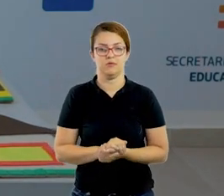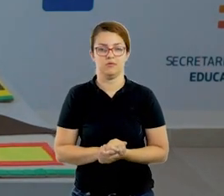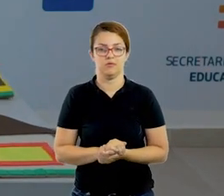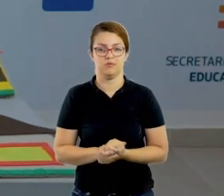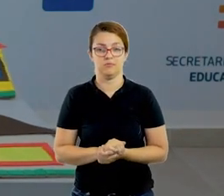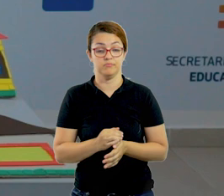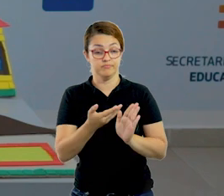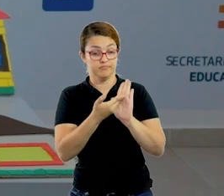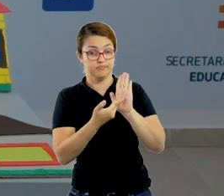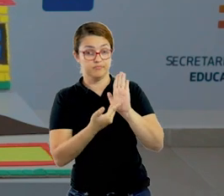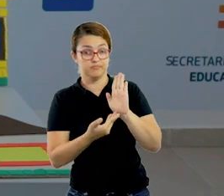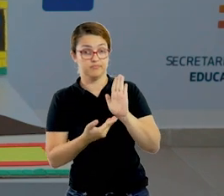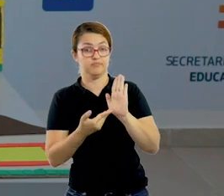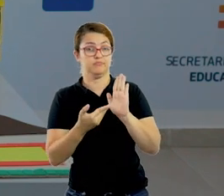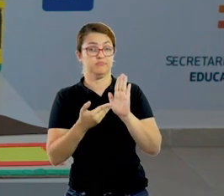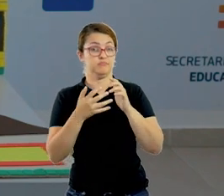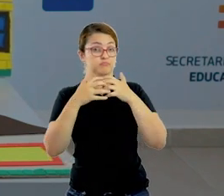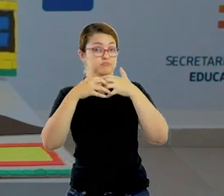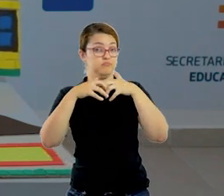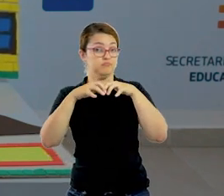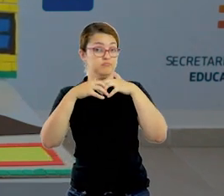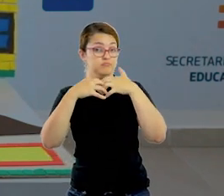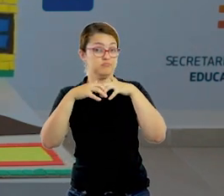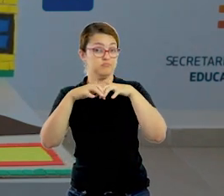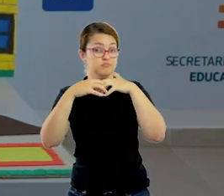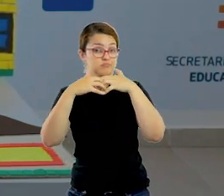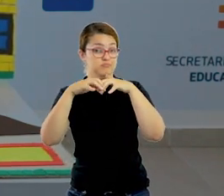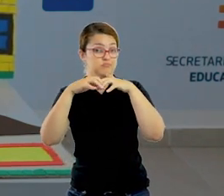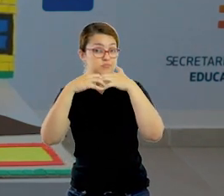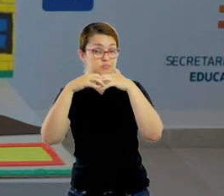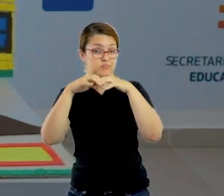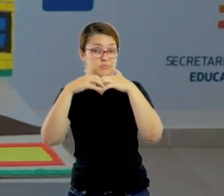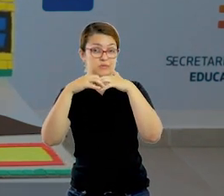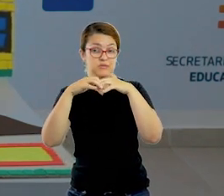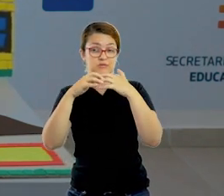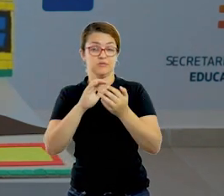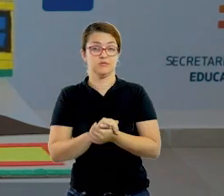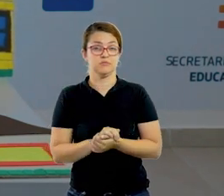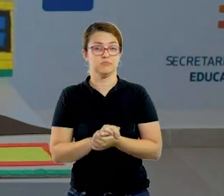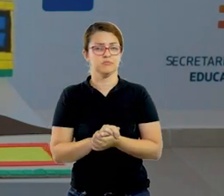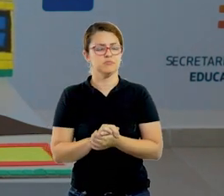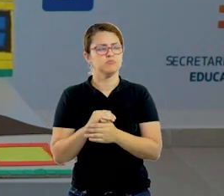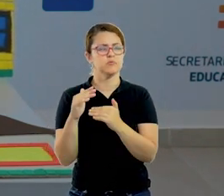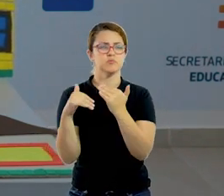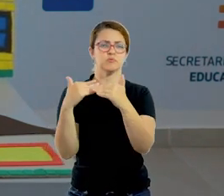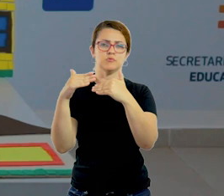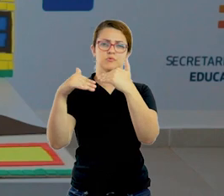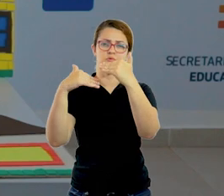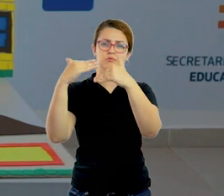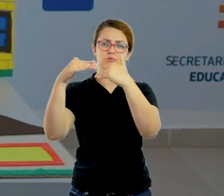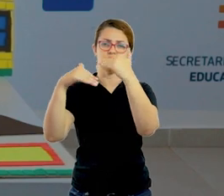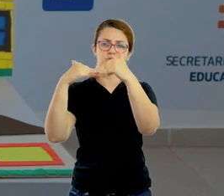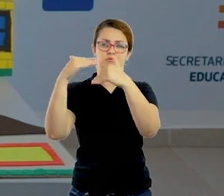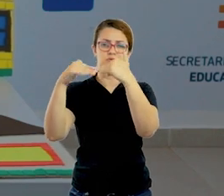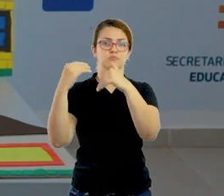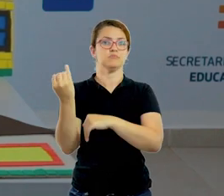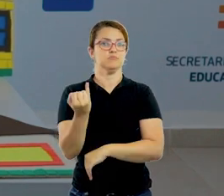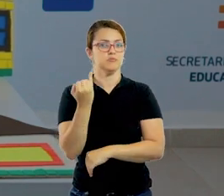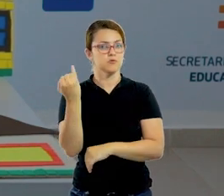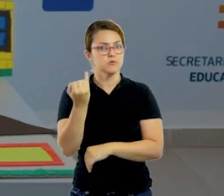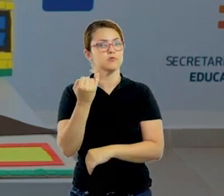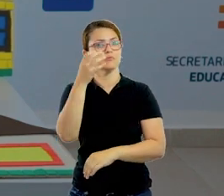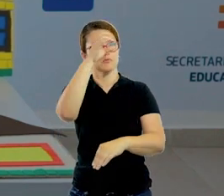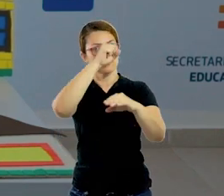e essas duas casas, é uma questão de criatividade. É o que você vai desenvolver. Lembrando que todo o processo que você vai passar é